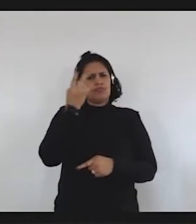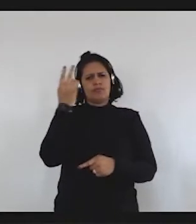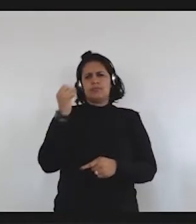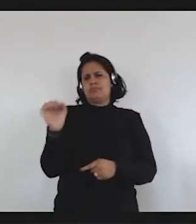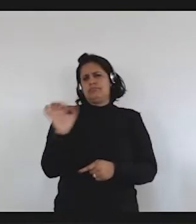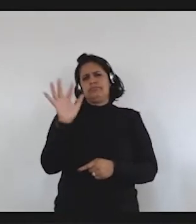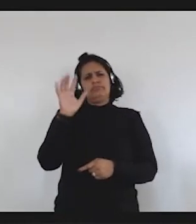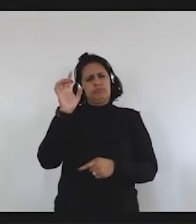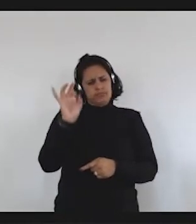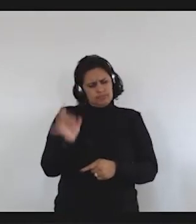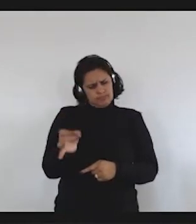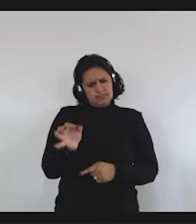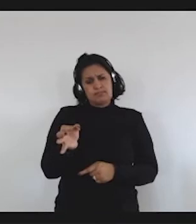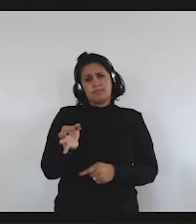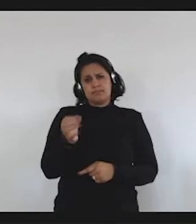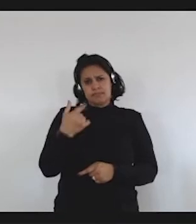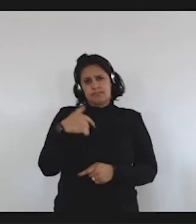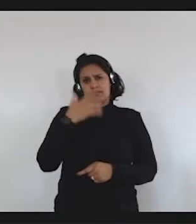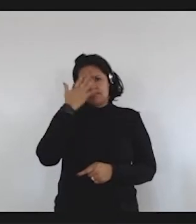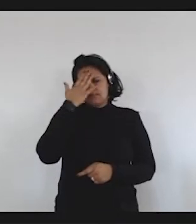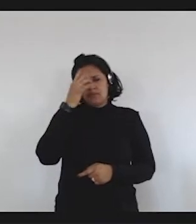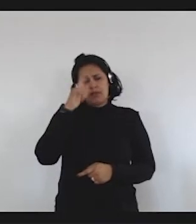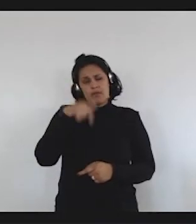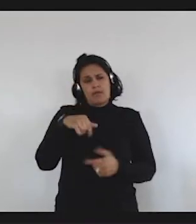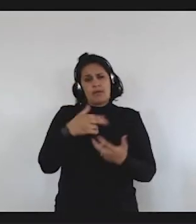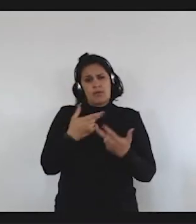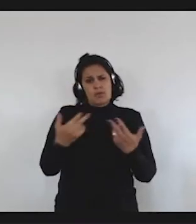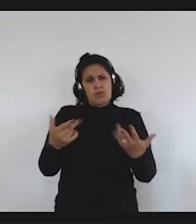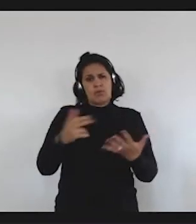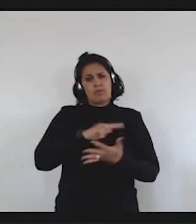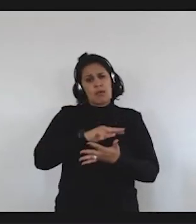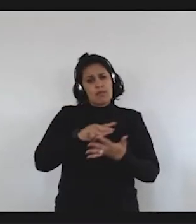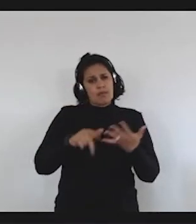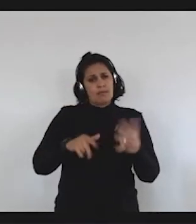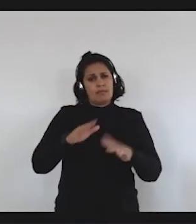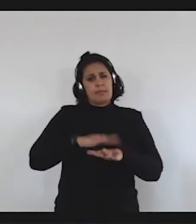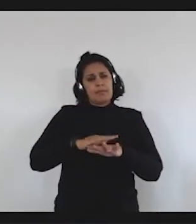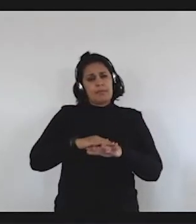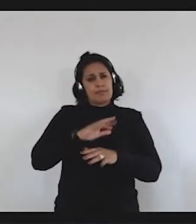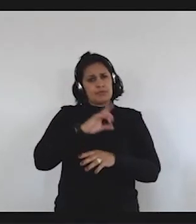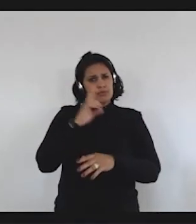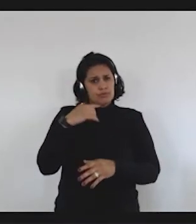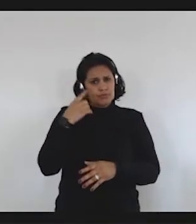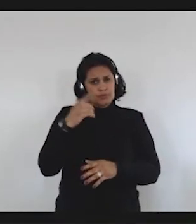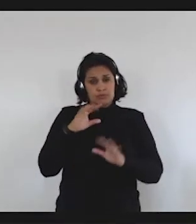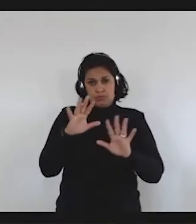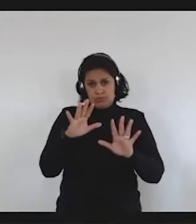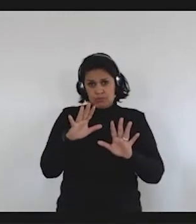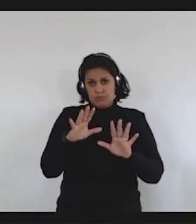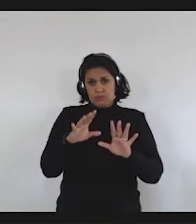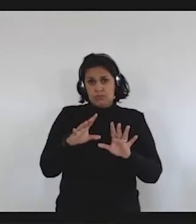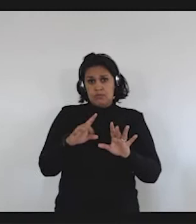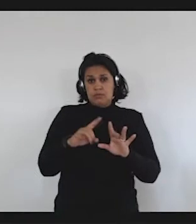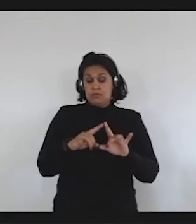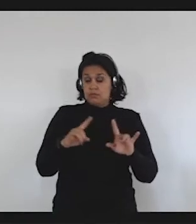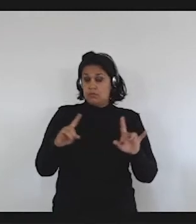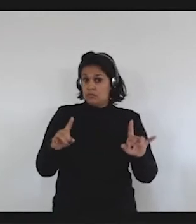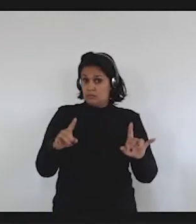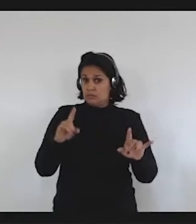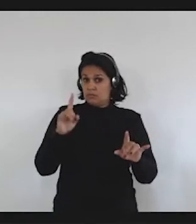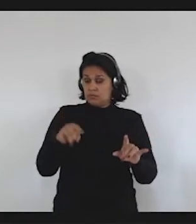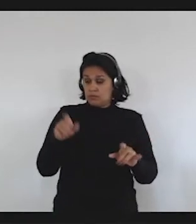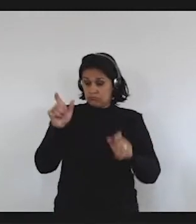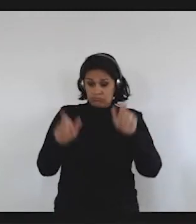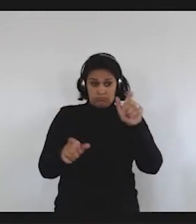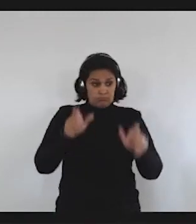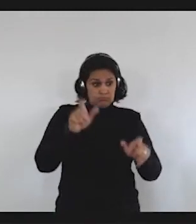caros que são as nossas prerrogativas, nossas, entre aspas, mas, de fato, prerrogativas do